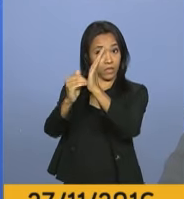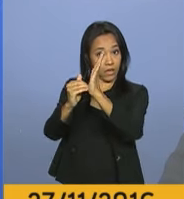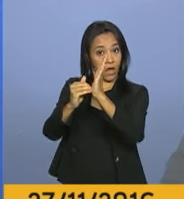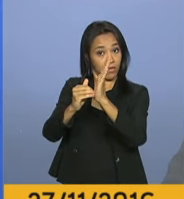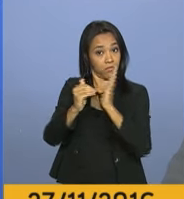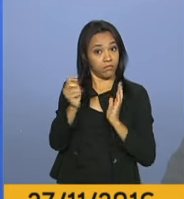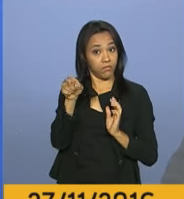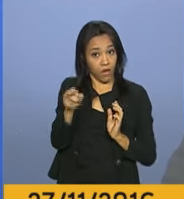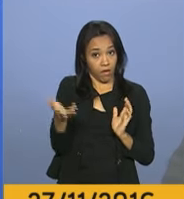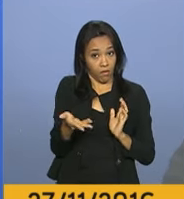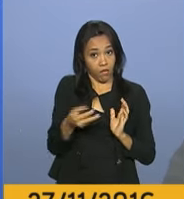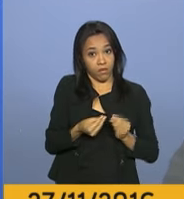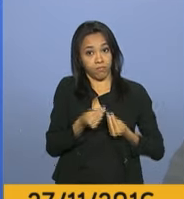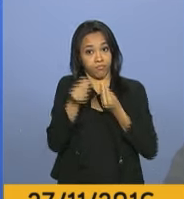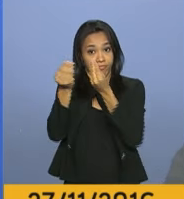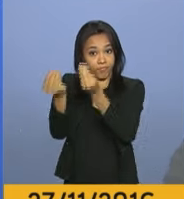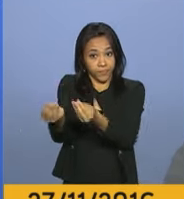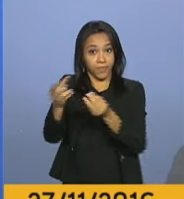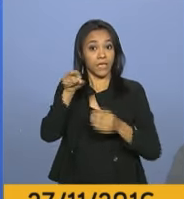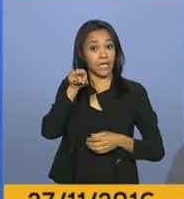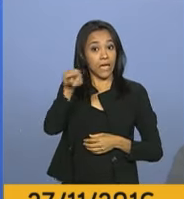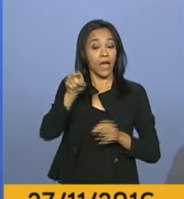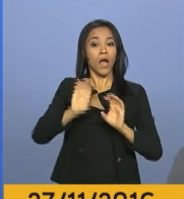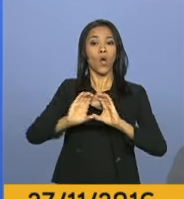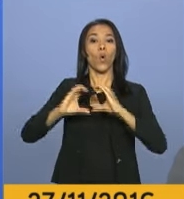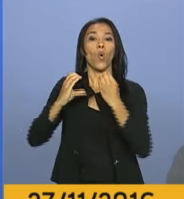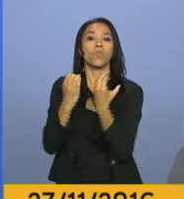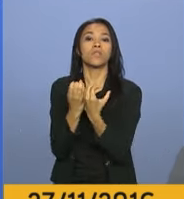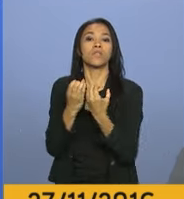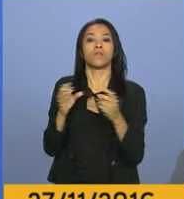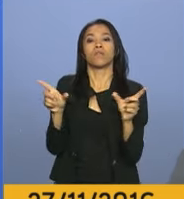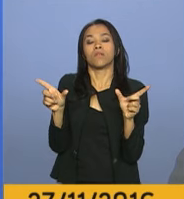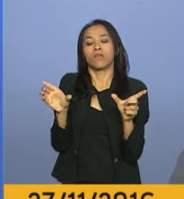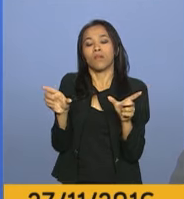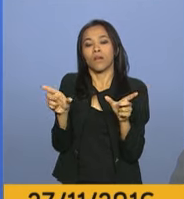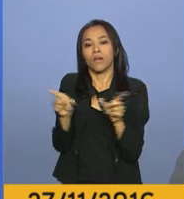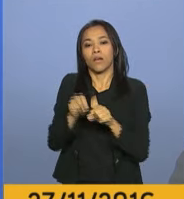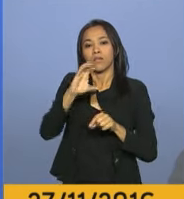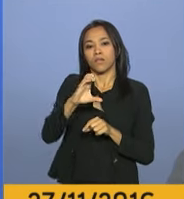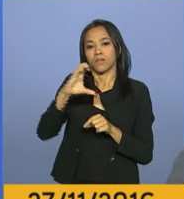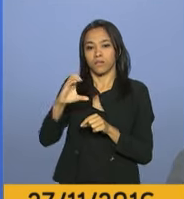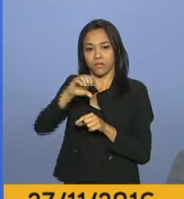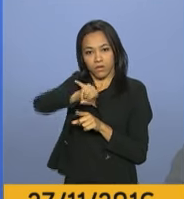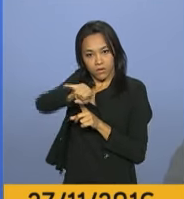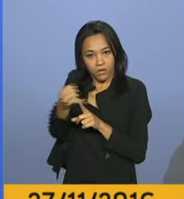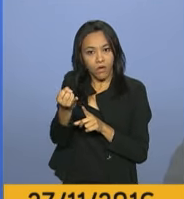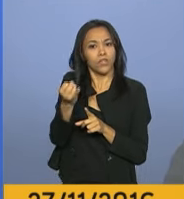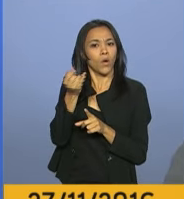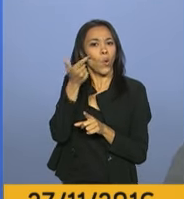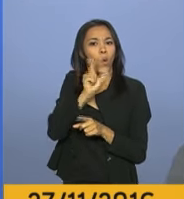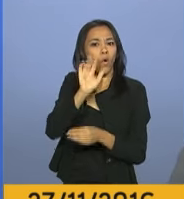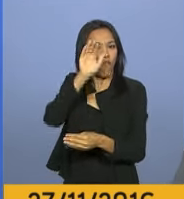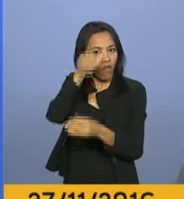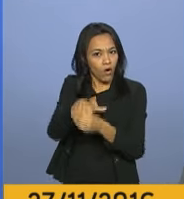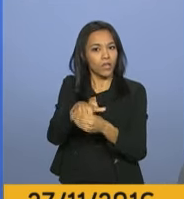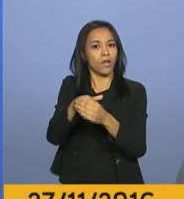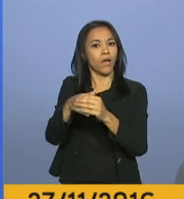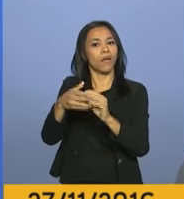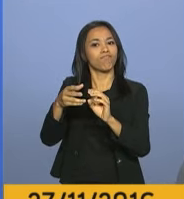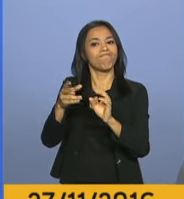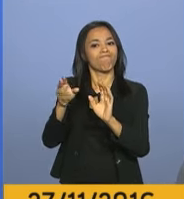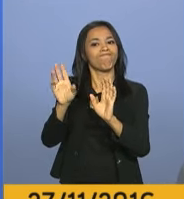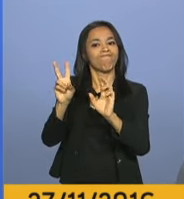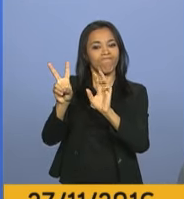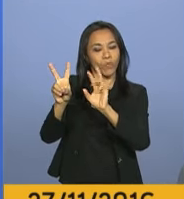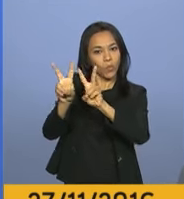senhores perceberam que a Comissão de Constituição e Justiça logo votou a matéria. E agora, no dia